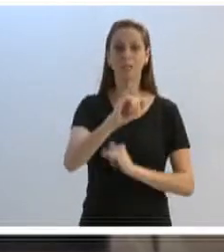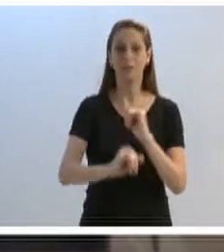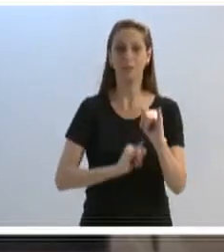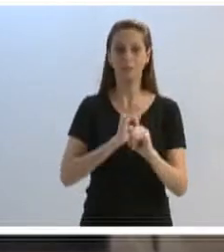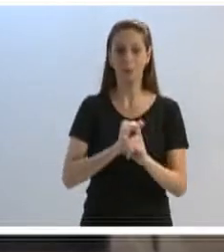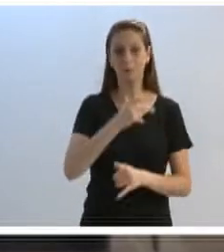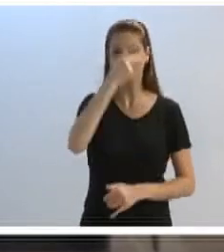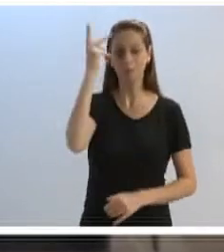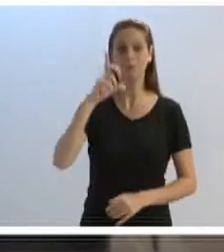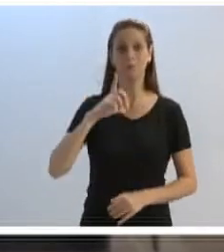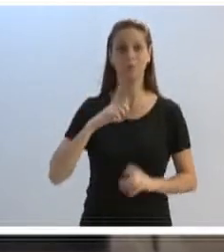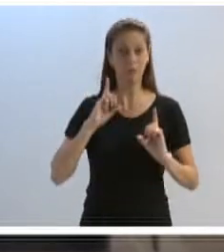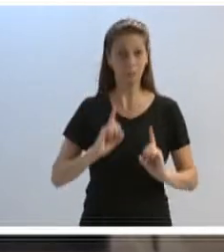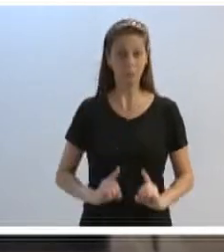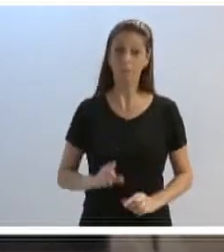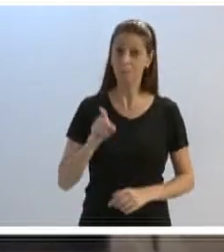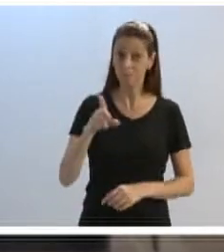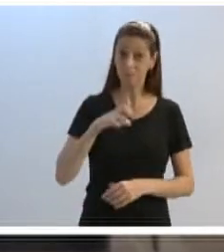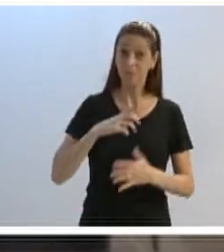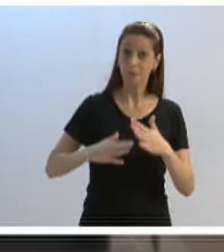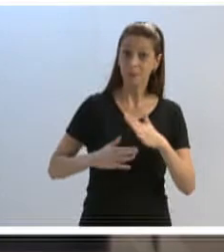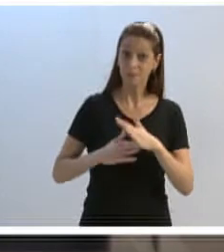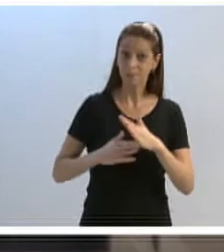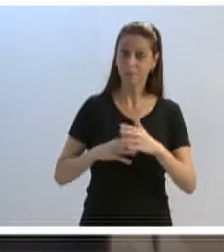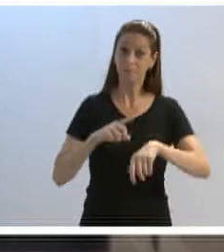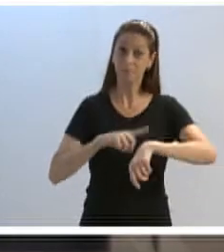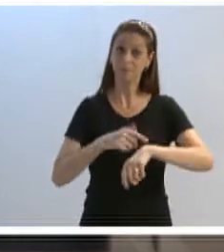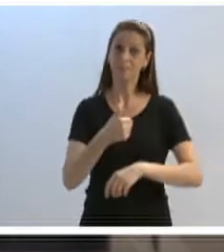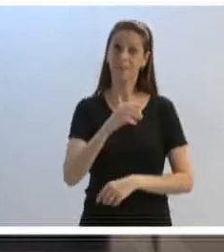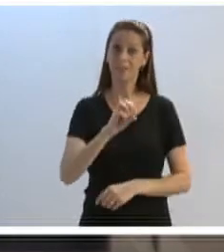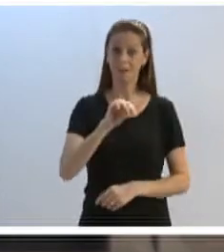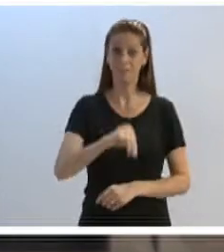Deficiência. O senhor dispõe de um tempo de até 10 minutos.